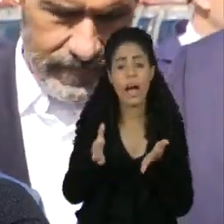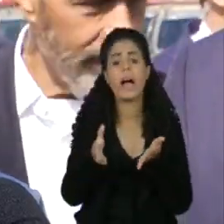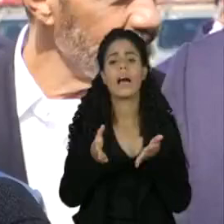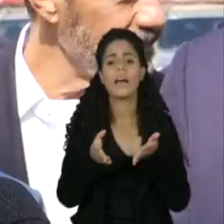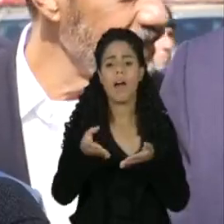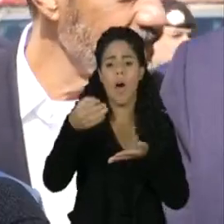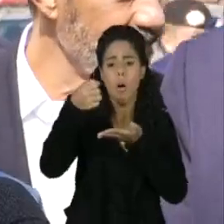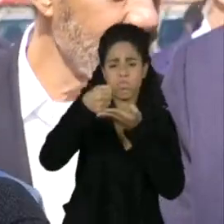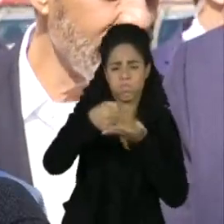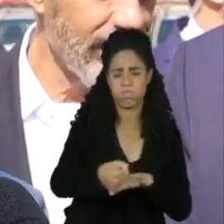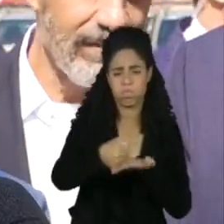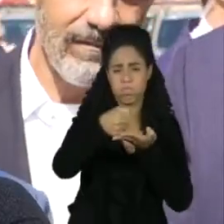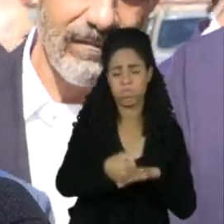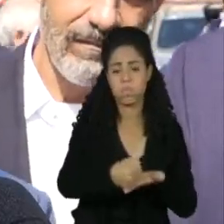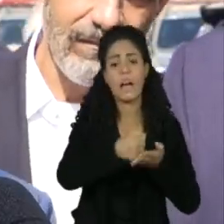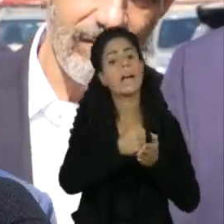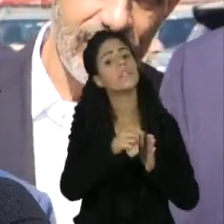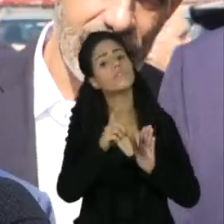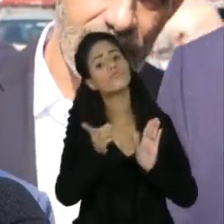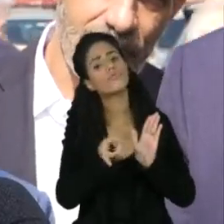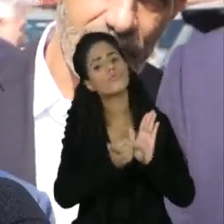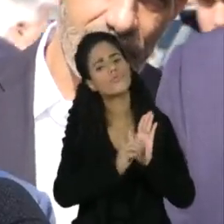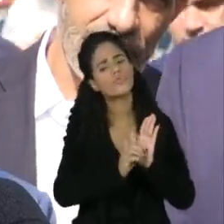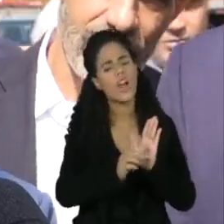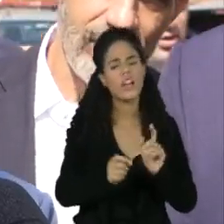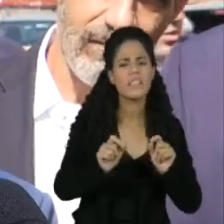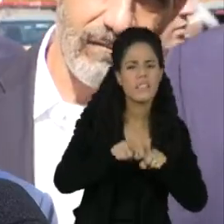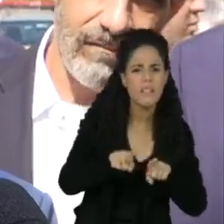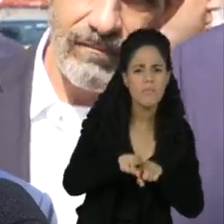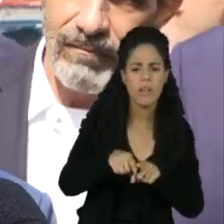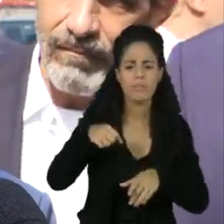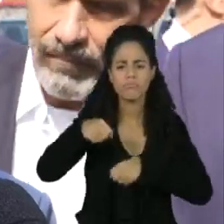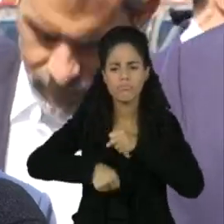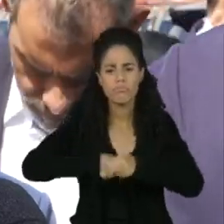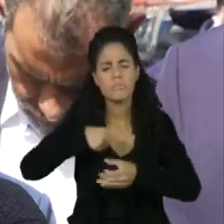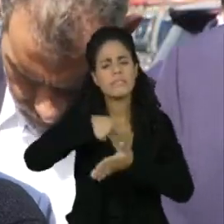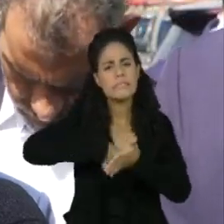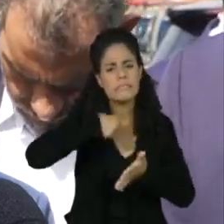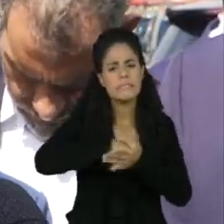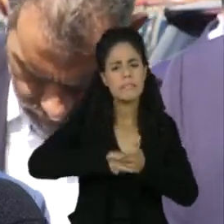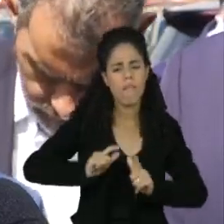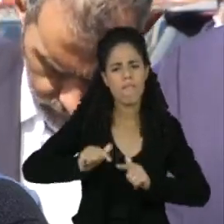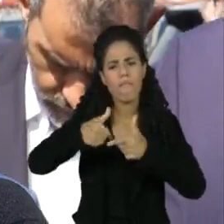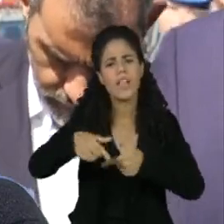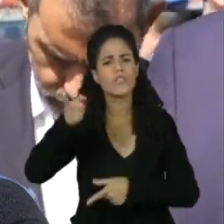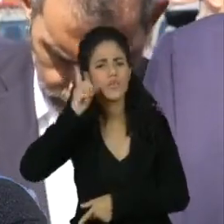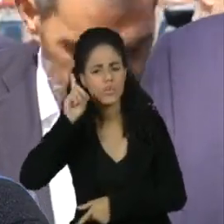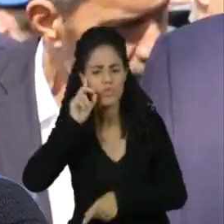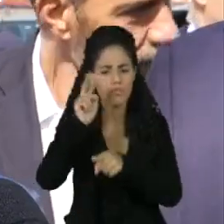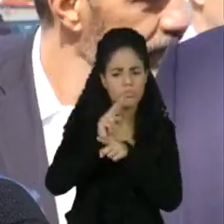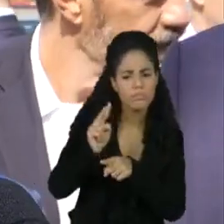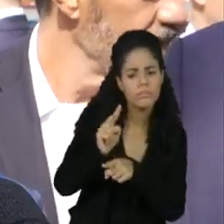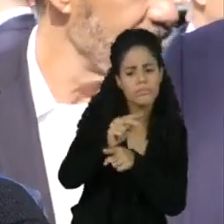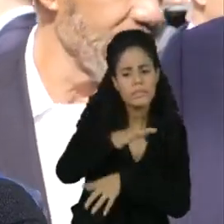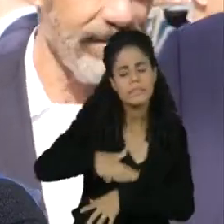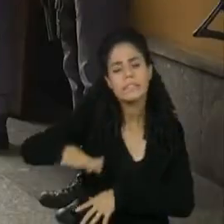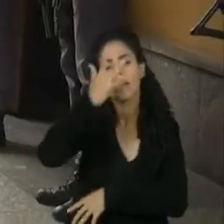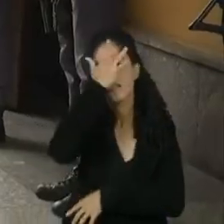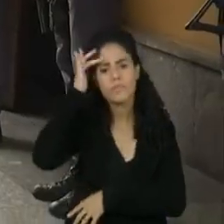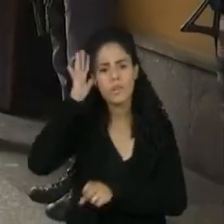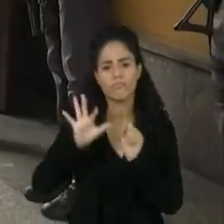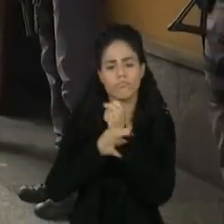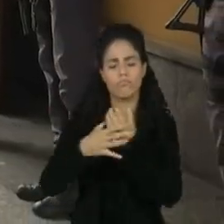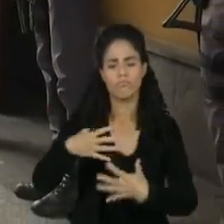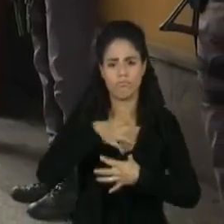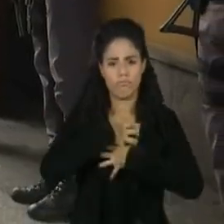de mais de cinco toneladas de drogas e esse é um esforço que continua todos os dias para que a gente possa dar mais proteção à nossa população